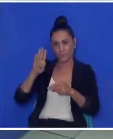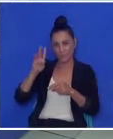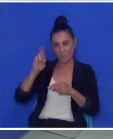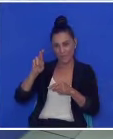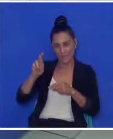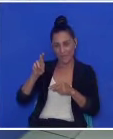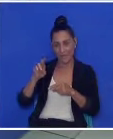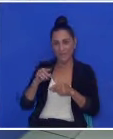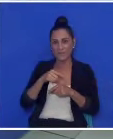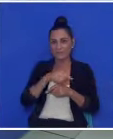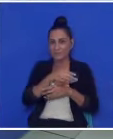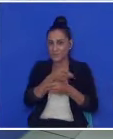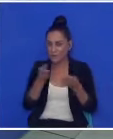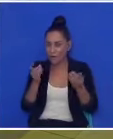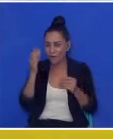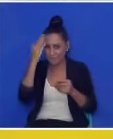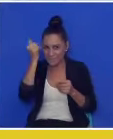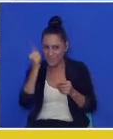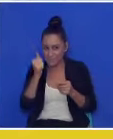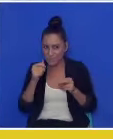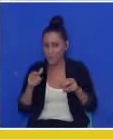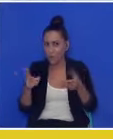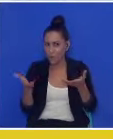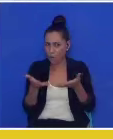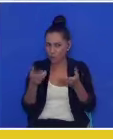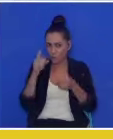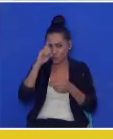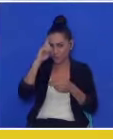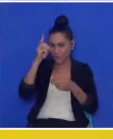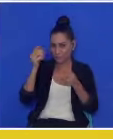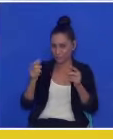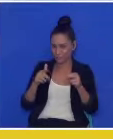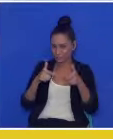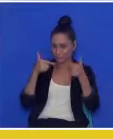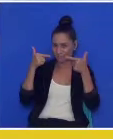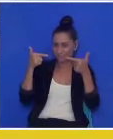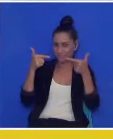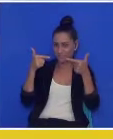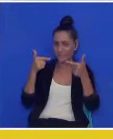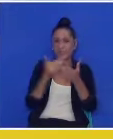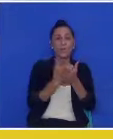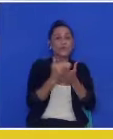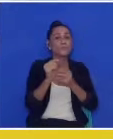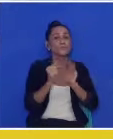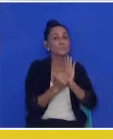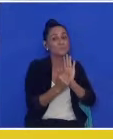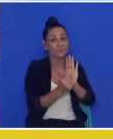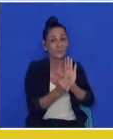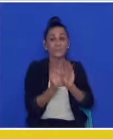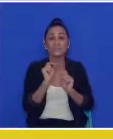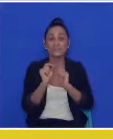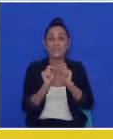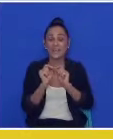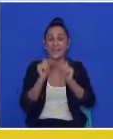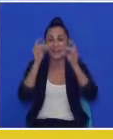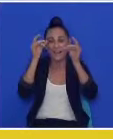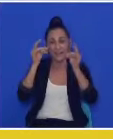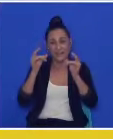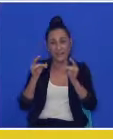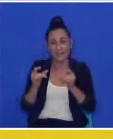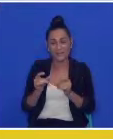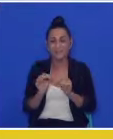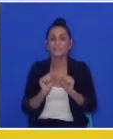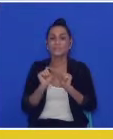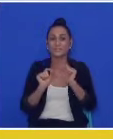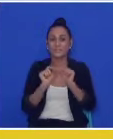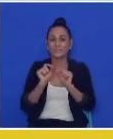Gente, está na hora de saber se hoje é o seu dia de sorte. Chegou a hora e a gente começa mostrando aqui no detalhe os suportes